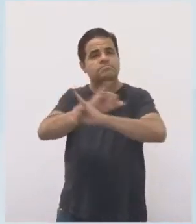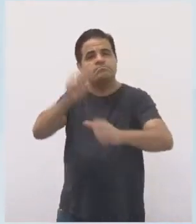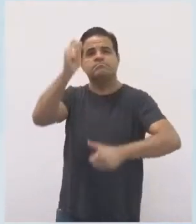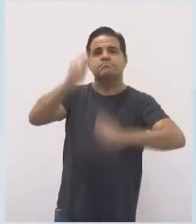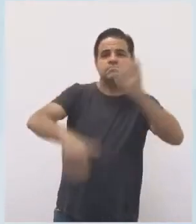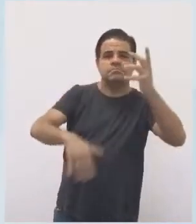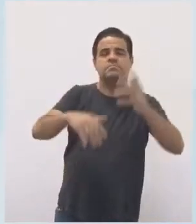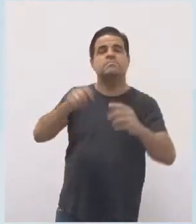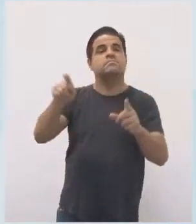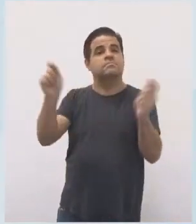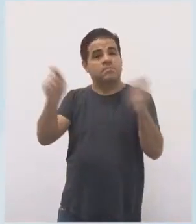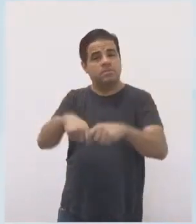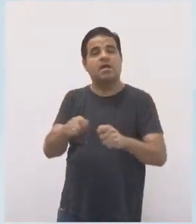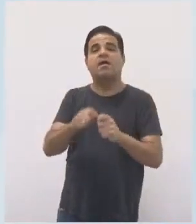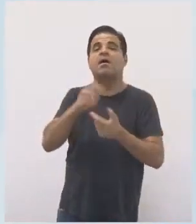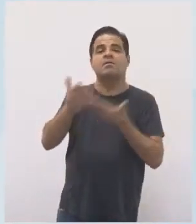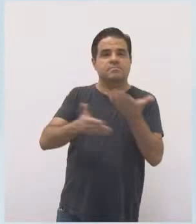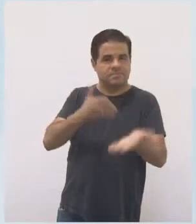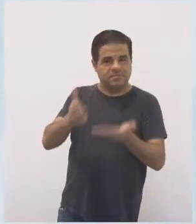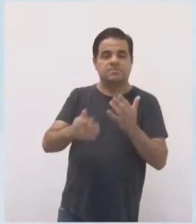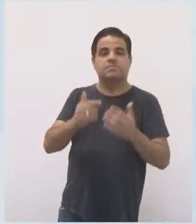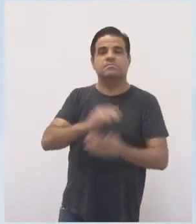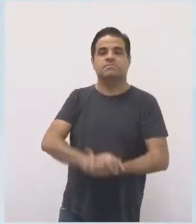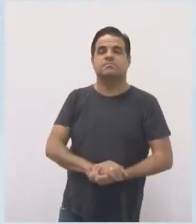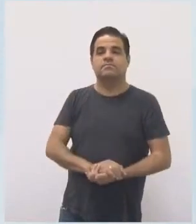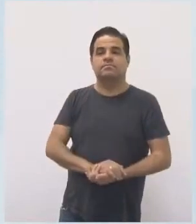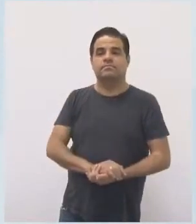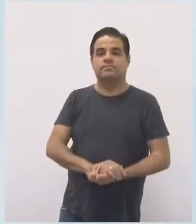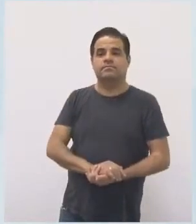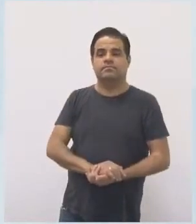fáceis de realizar. Mais um, por favor.